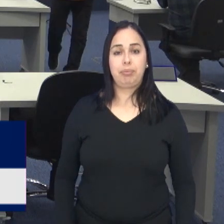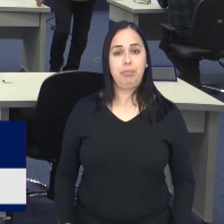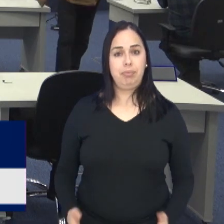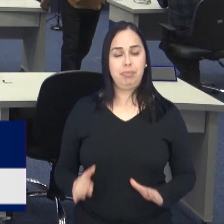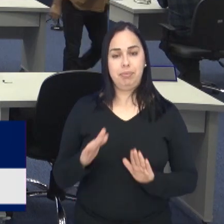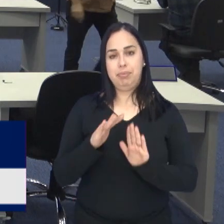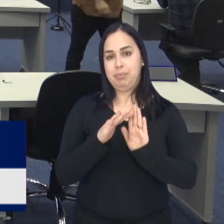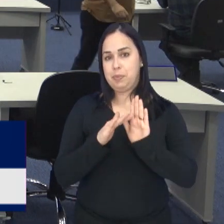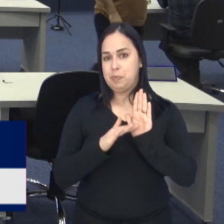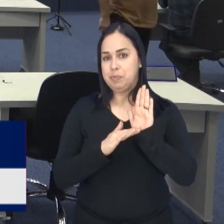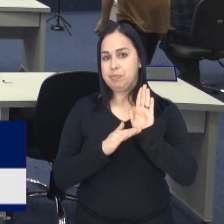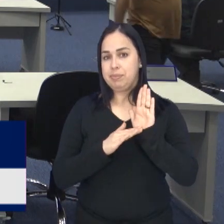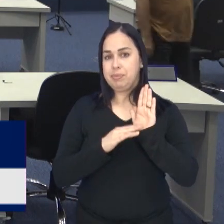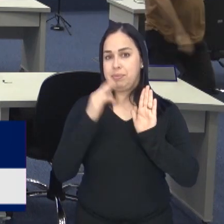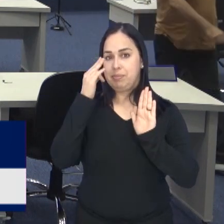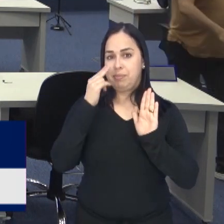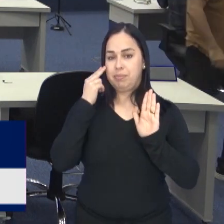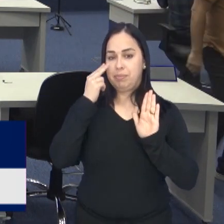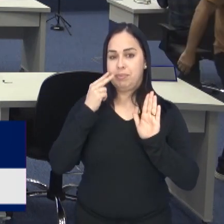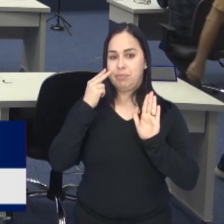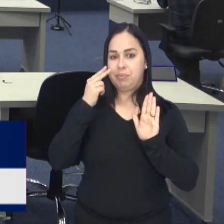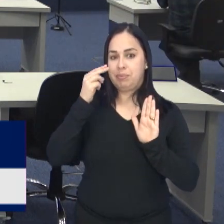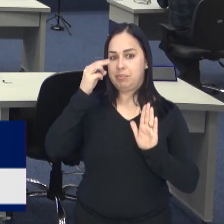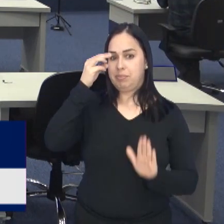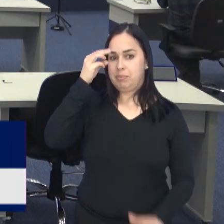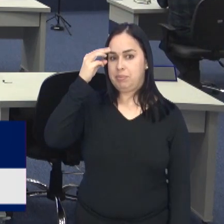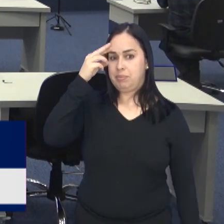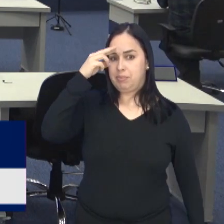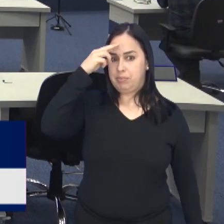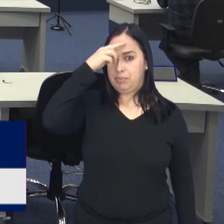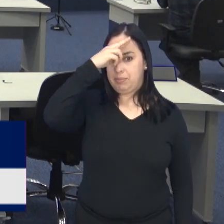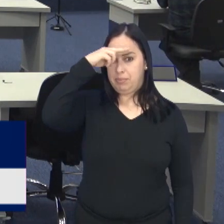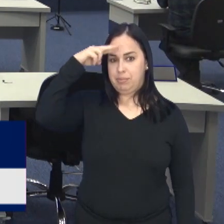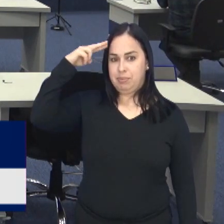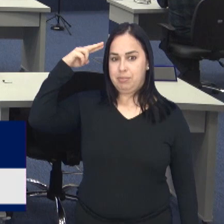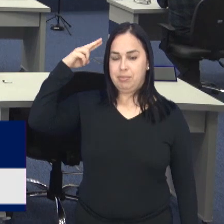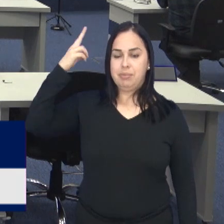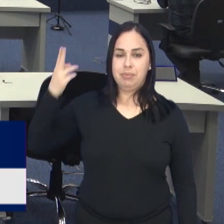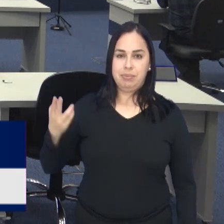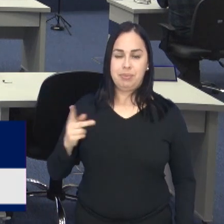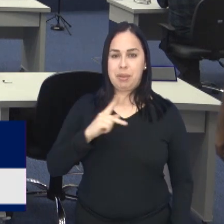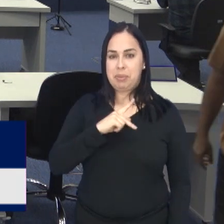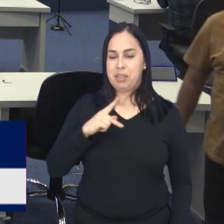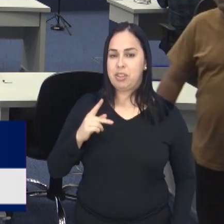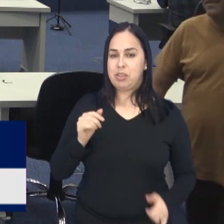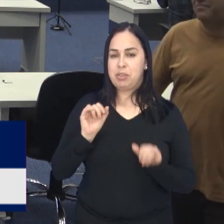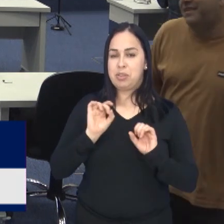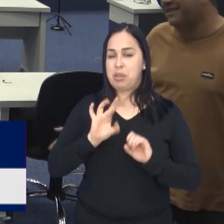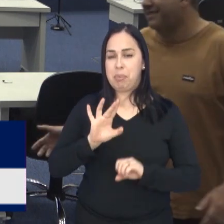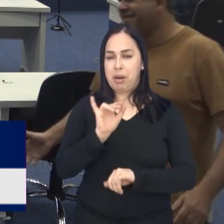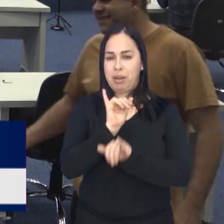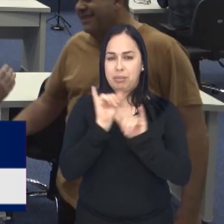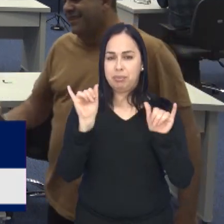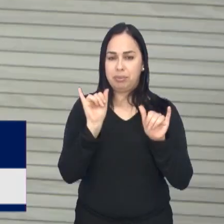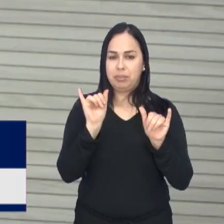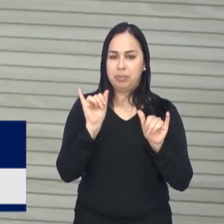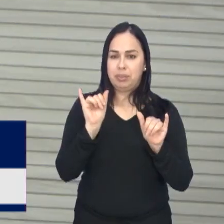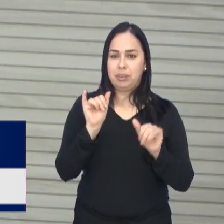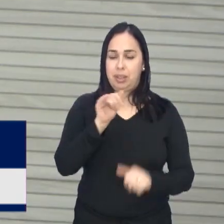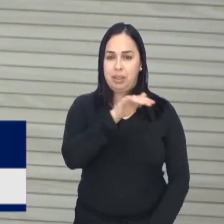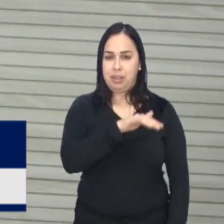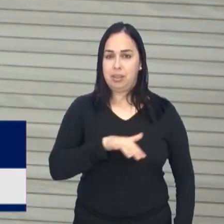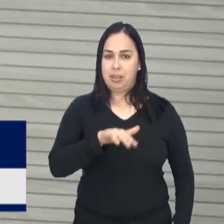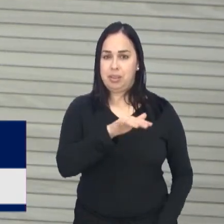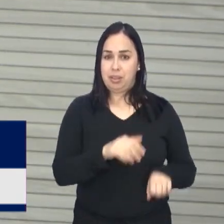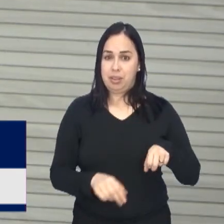Questão de ordem, o vereador Roberto Chagas. Senhor presidente, é só para deixar registrado que a Zona Norte vai